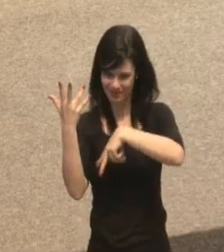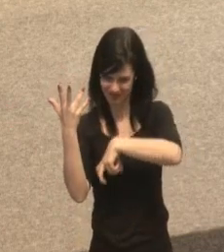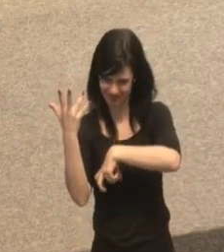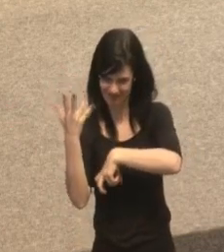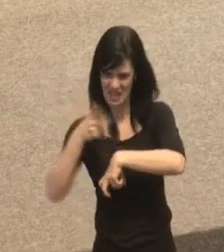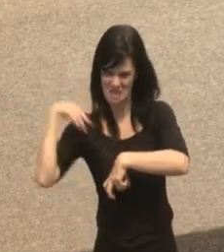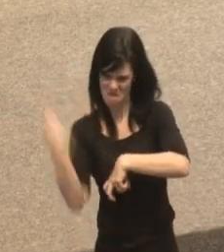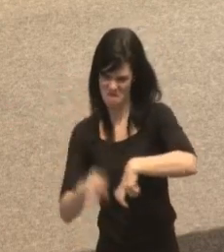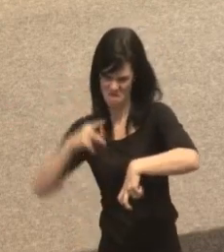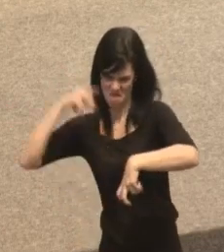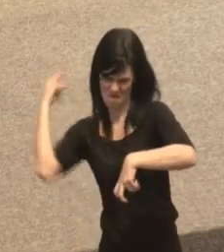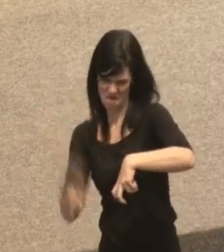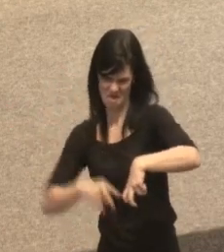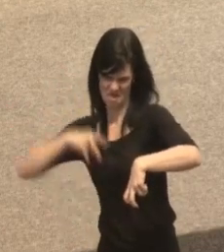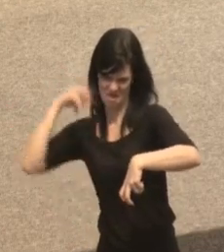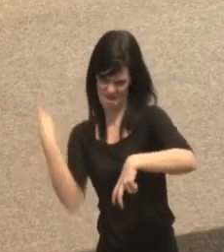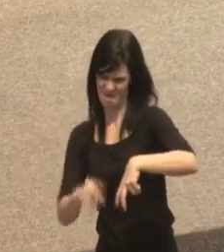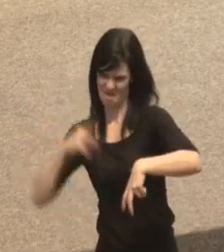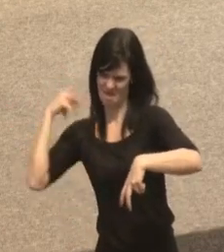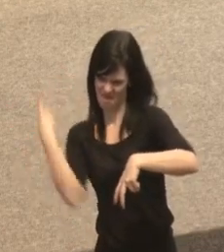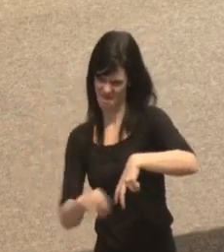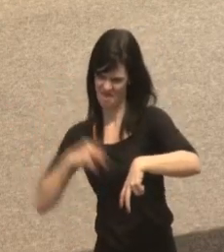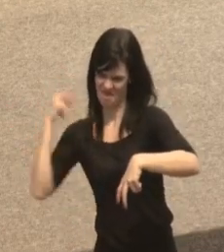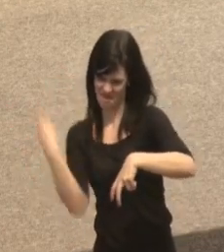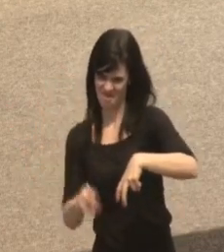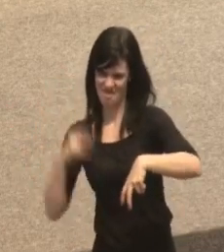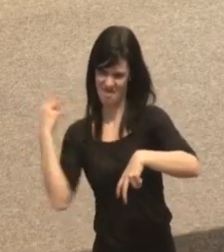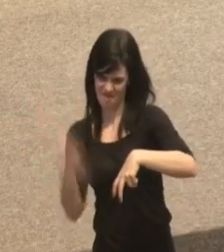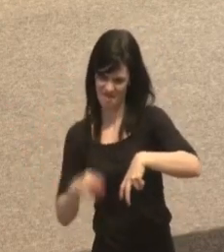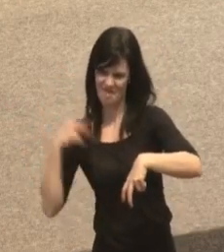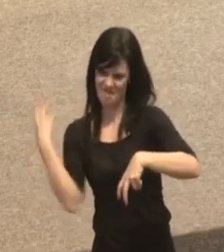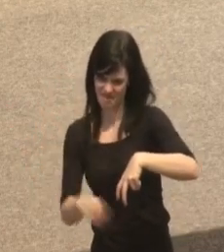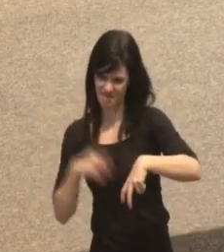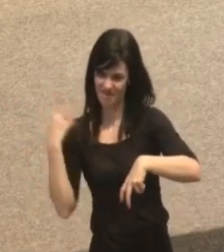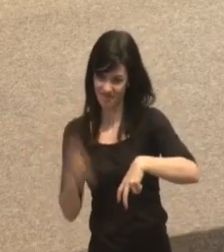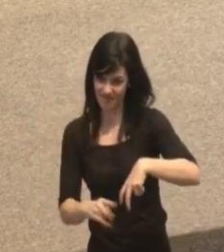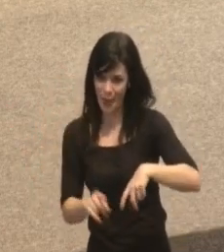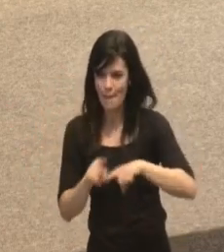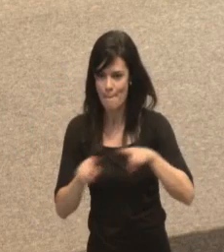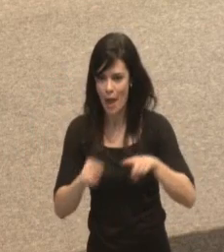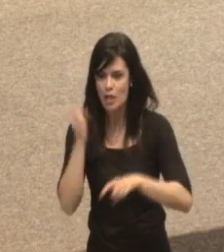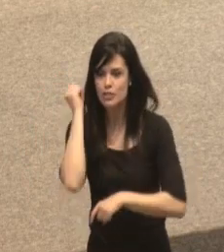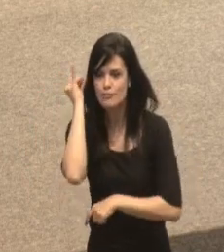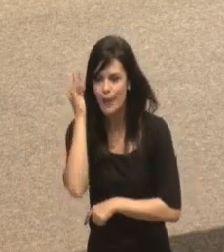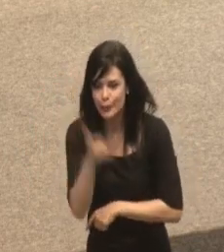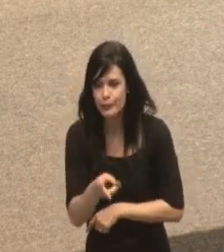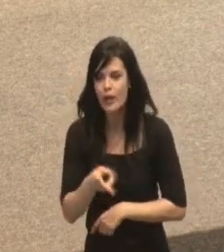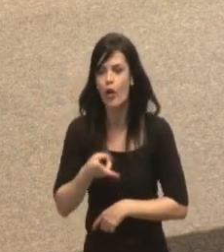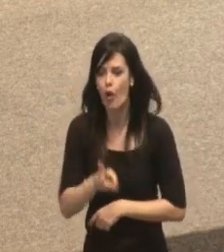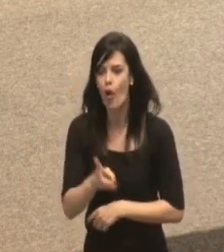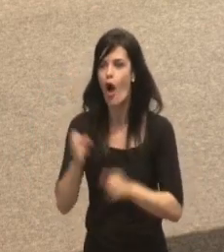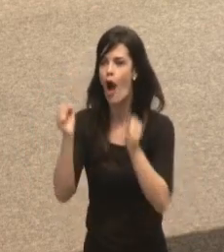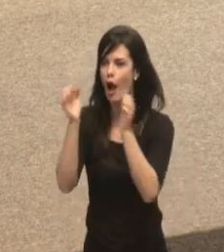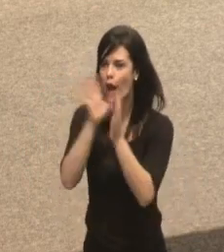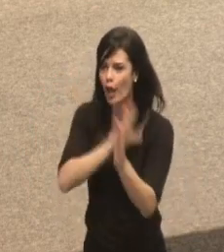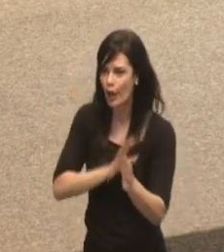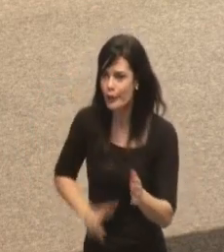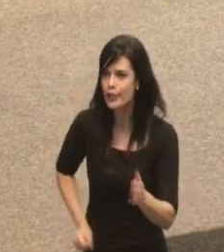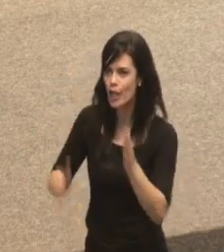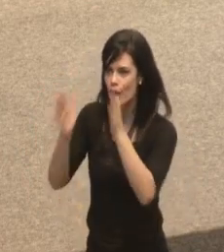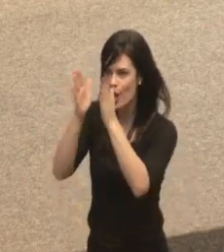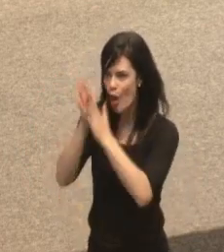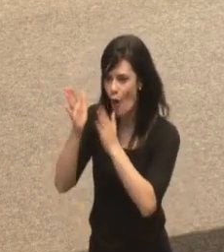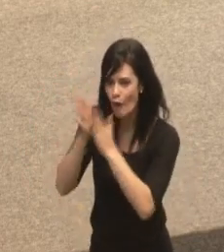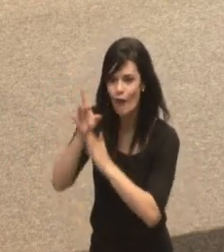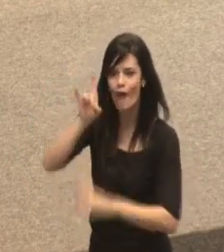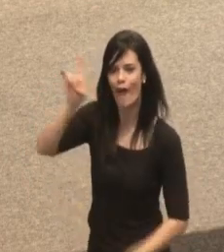e meia-noite os dois estão adorando a Deus, orando, glorificando a Deus. Uma loucura. Para fazer isso precisa